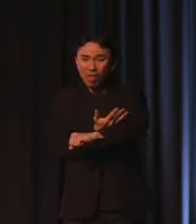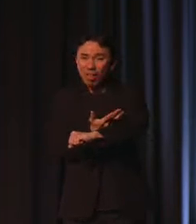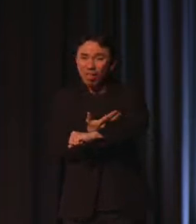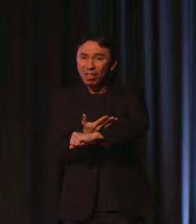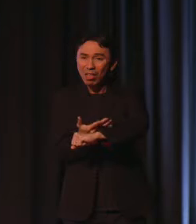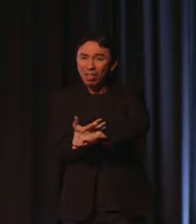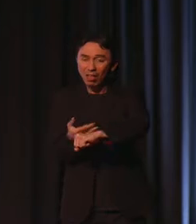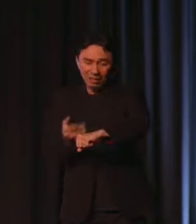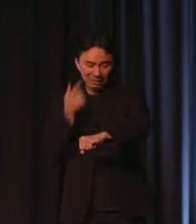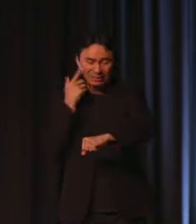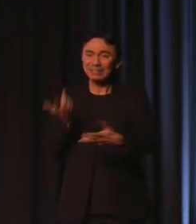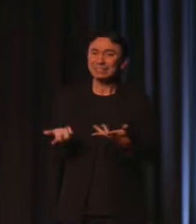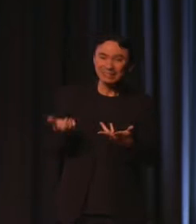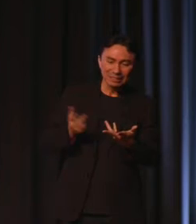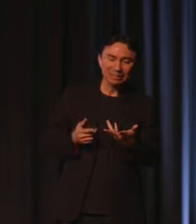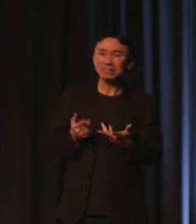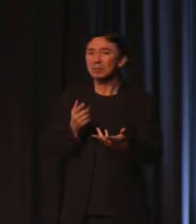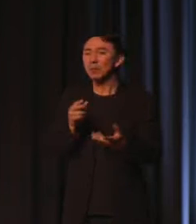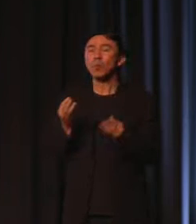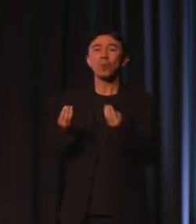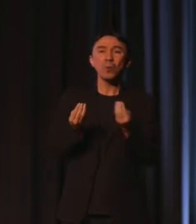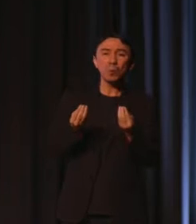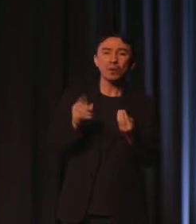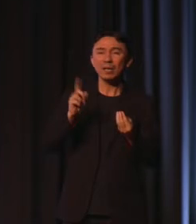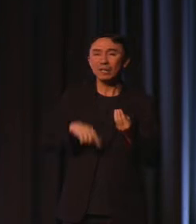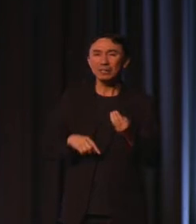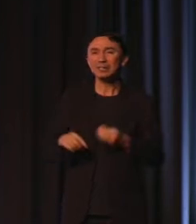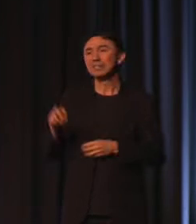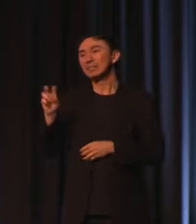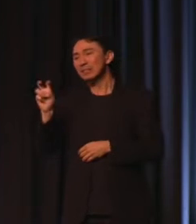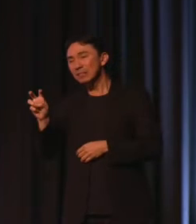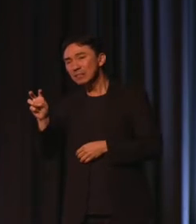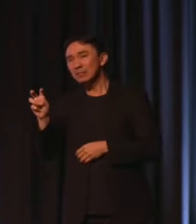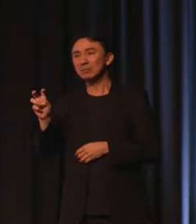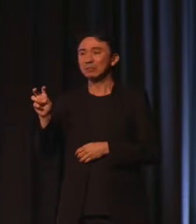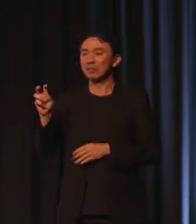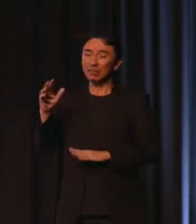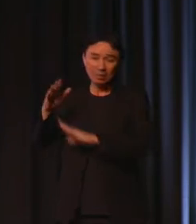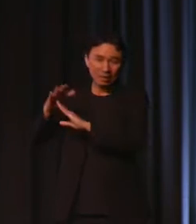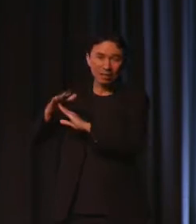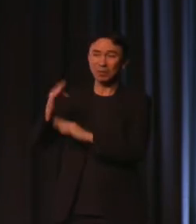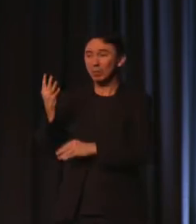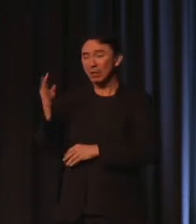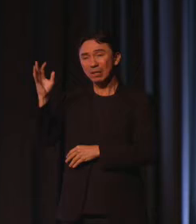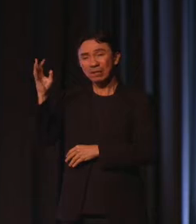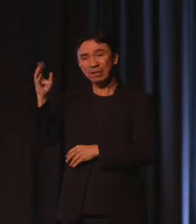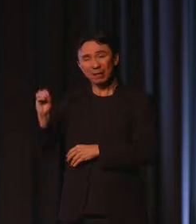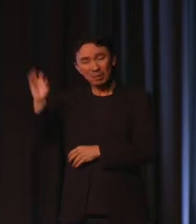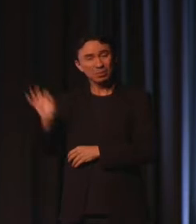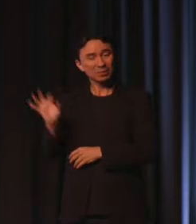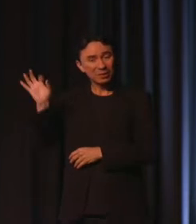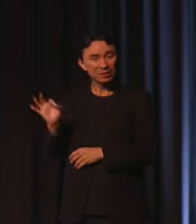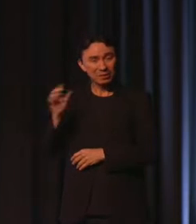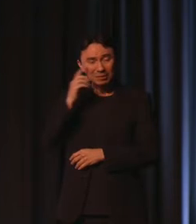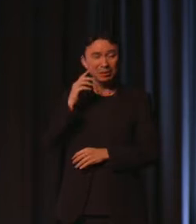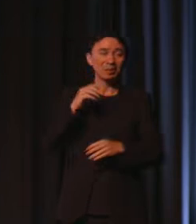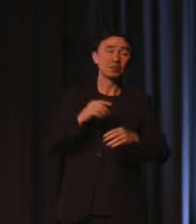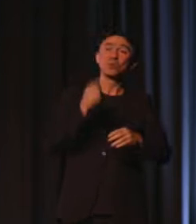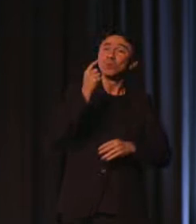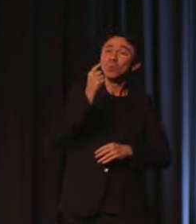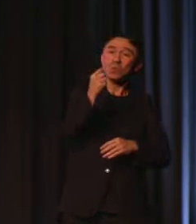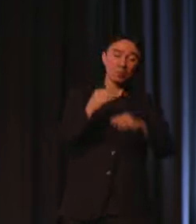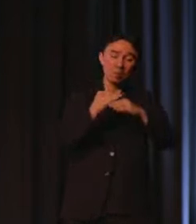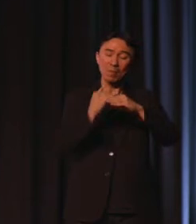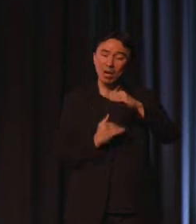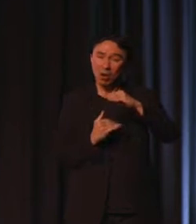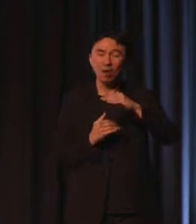de coagulação, seja entre 5% e 40%, entre 2 a 5 ou menor que 1, a gente vê que a grande maioria se enquadra realmente